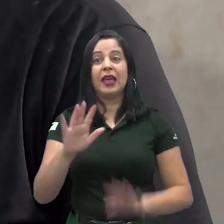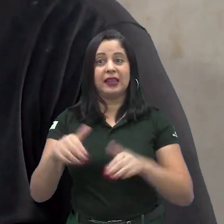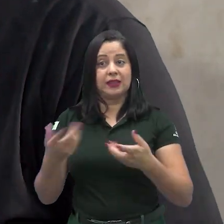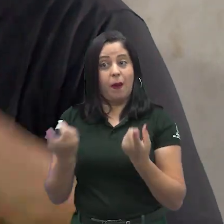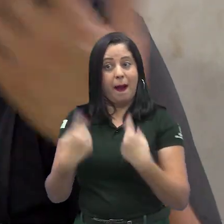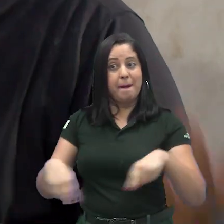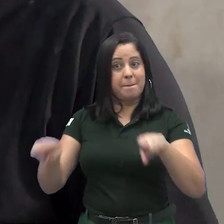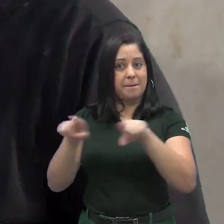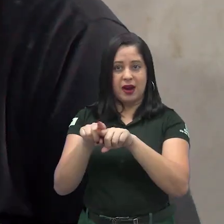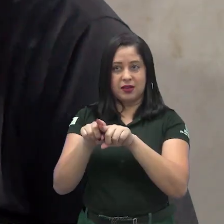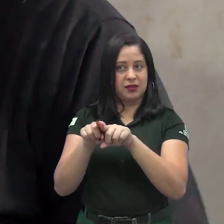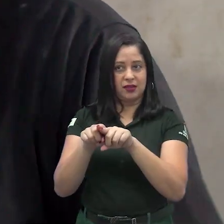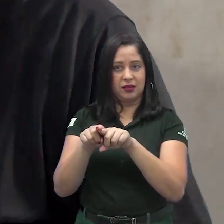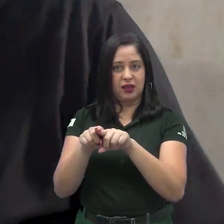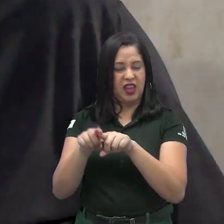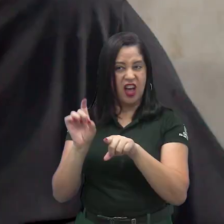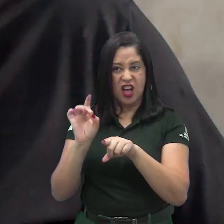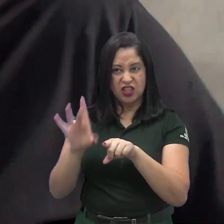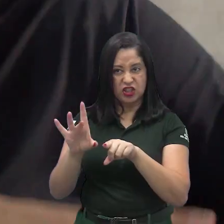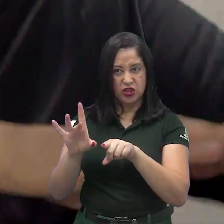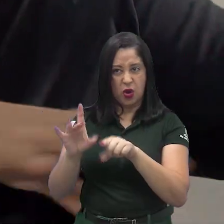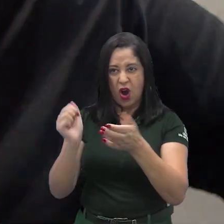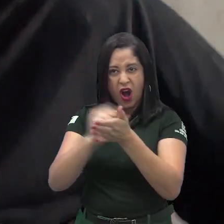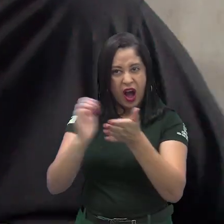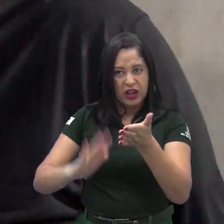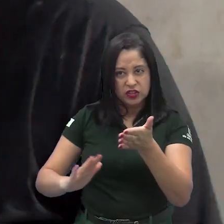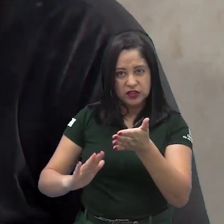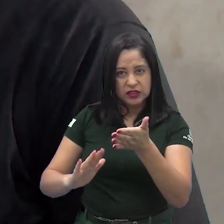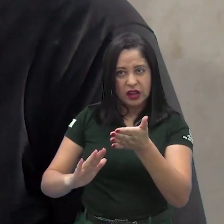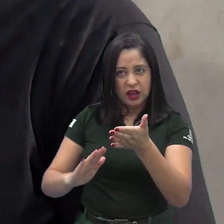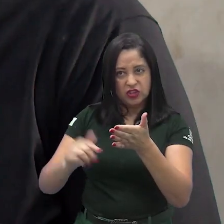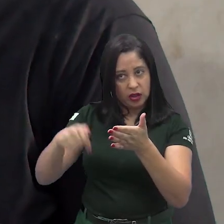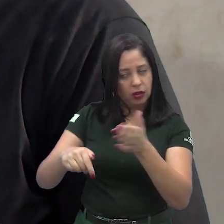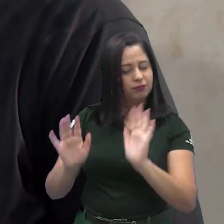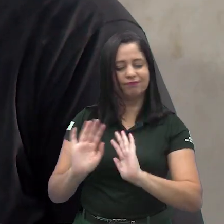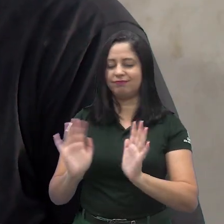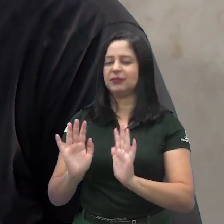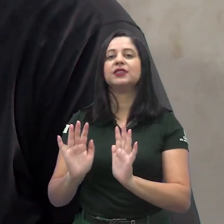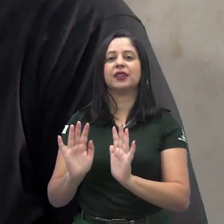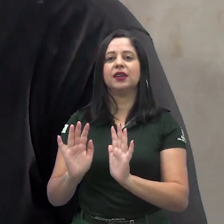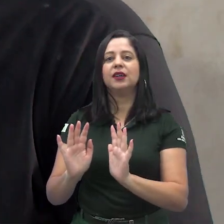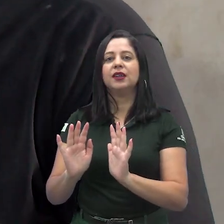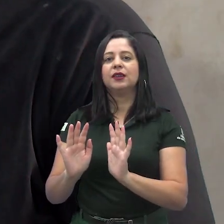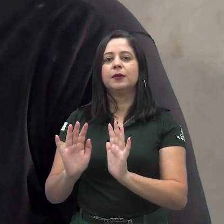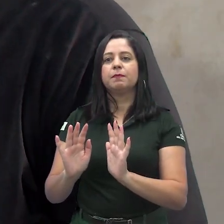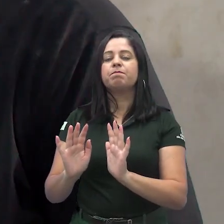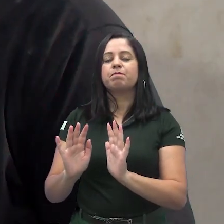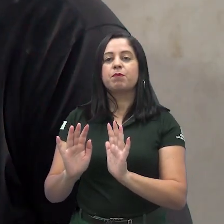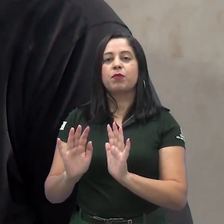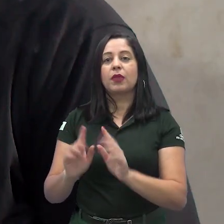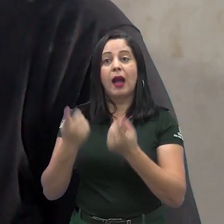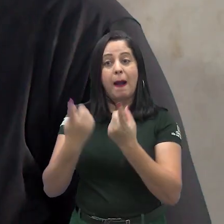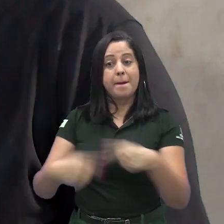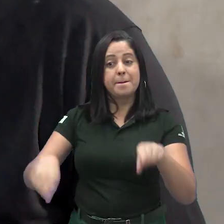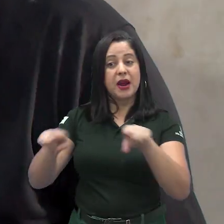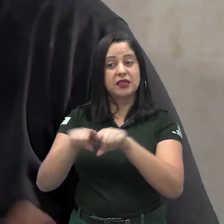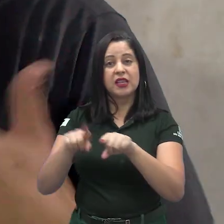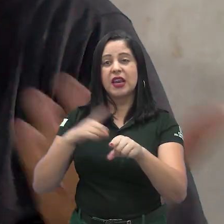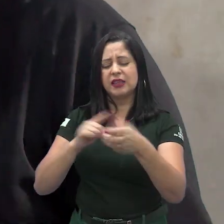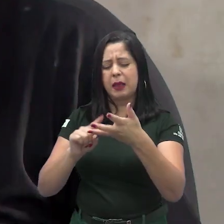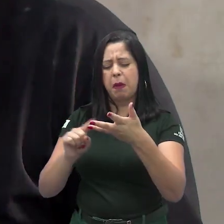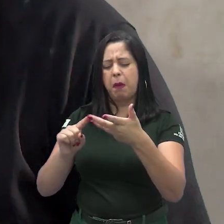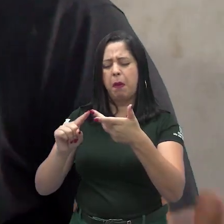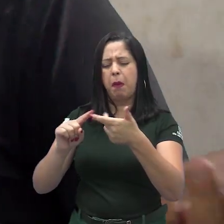parceria ela é muito além apenas das atividades aqui dentro. E as atividades aqui dentro é uma coisa de necessidade. A gente entende que tem